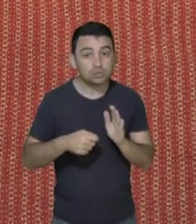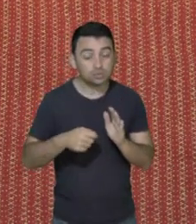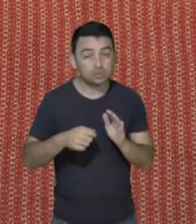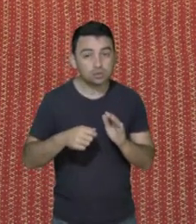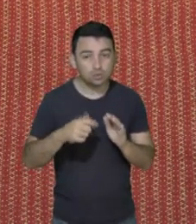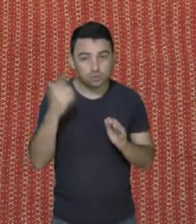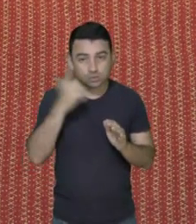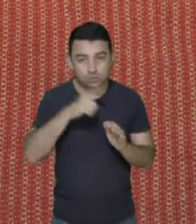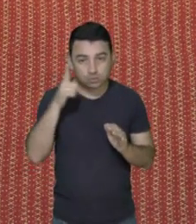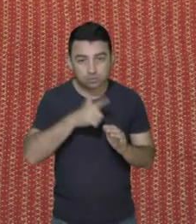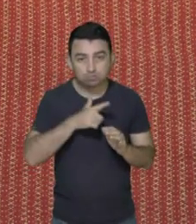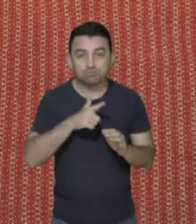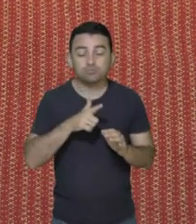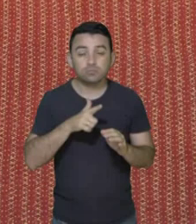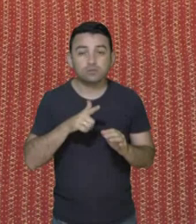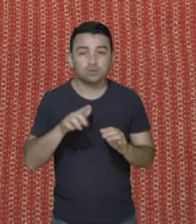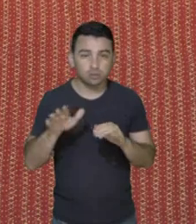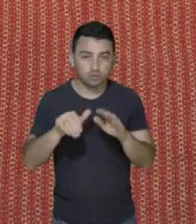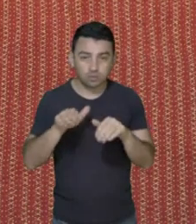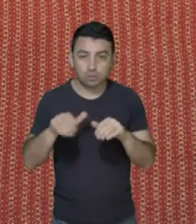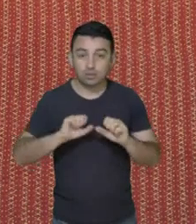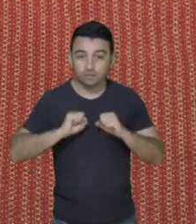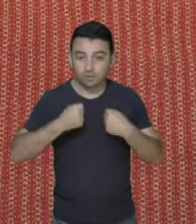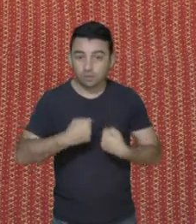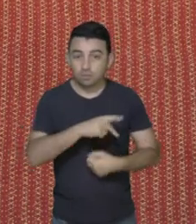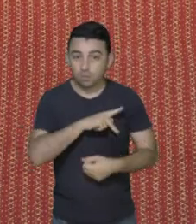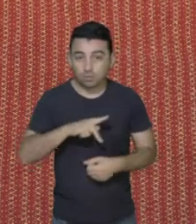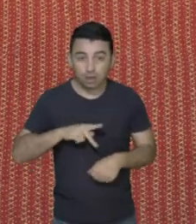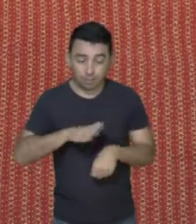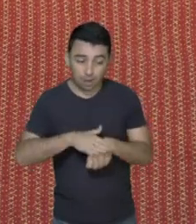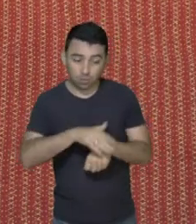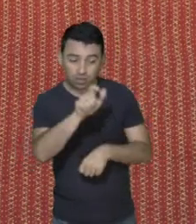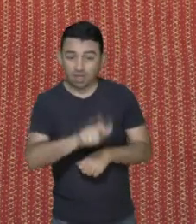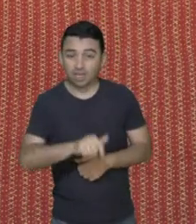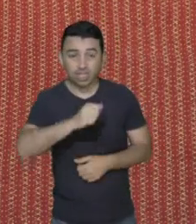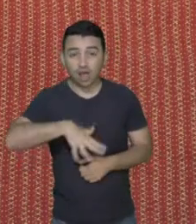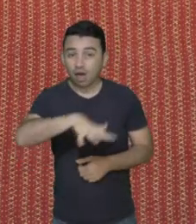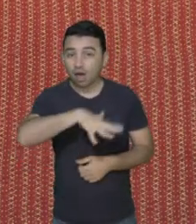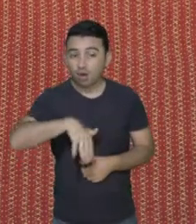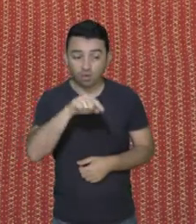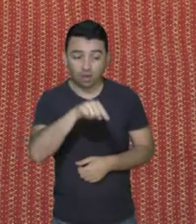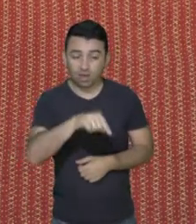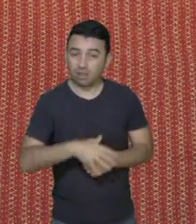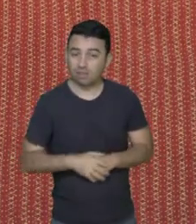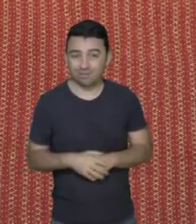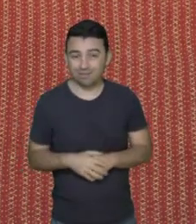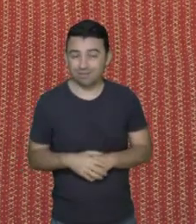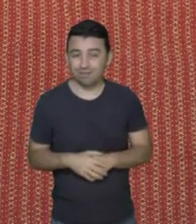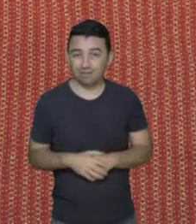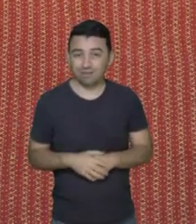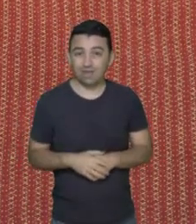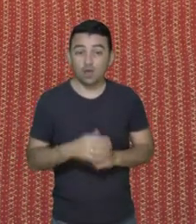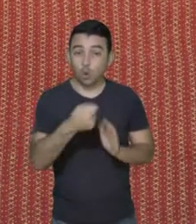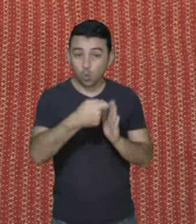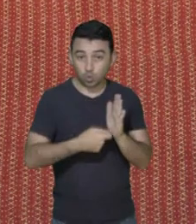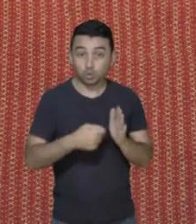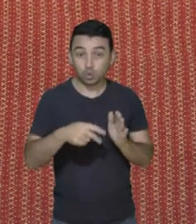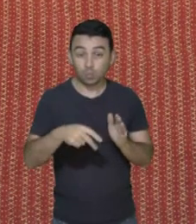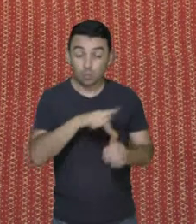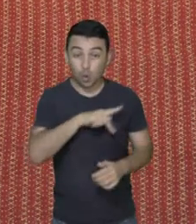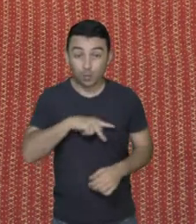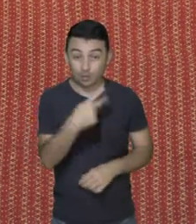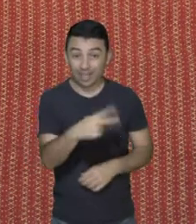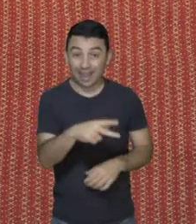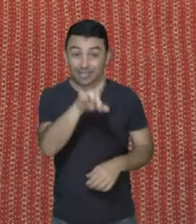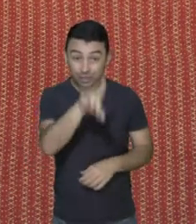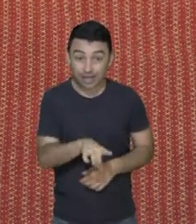caráter efetivo na Defensoria Pública é o Defensor Público Geral. Ora, ele faz o concurso público, tem o direito